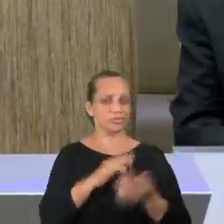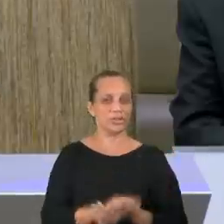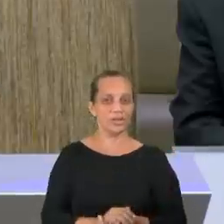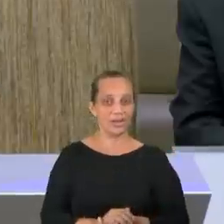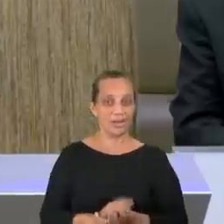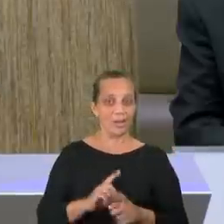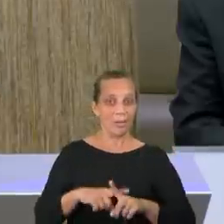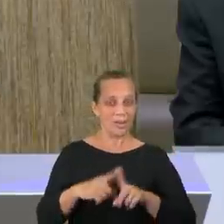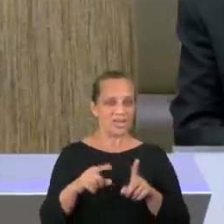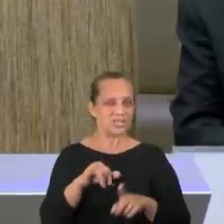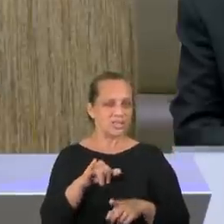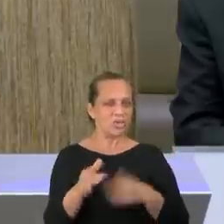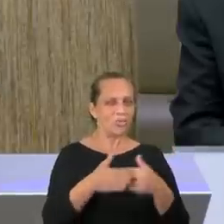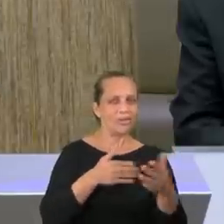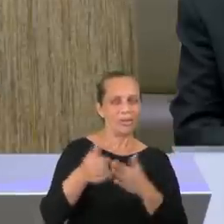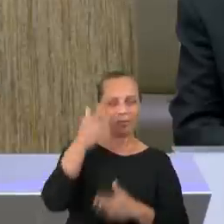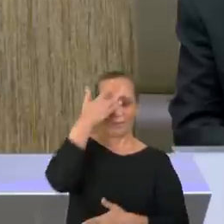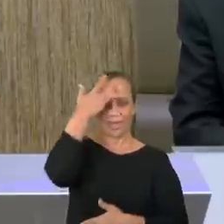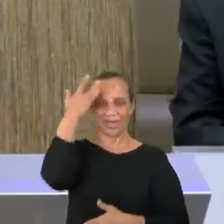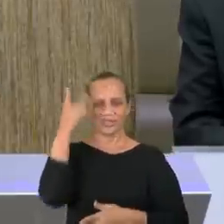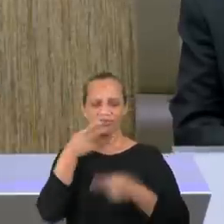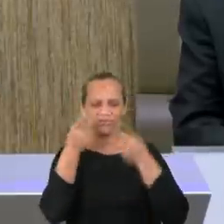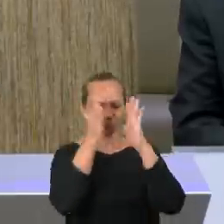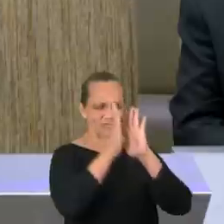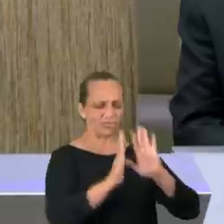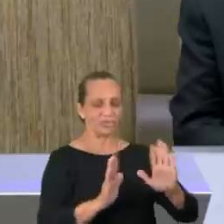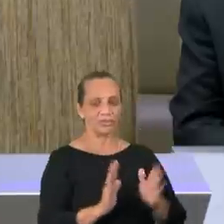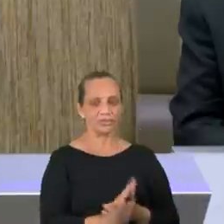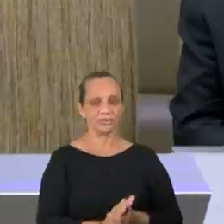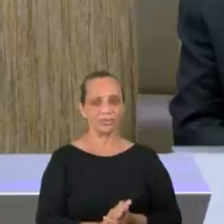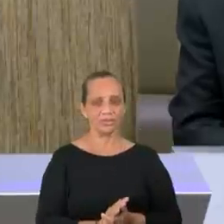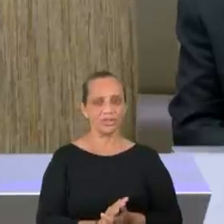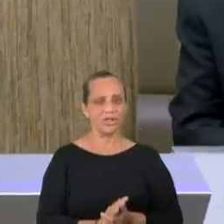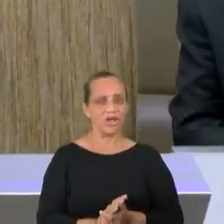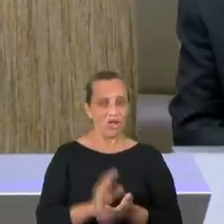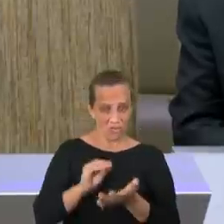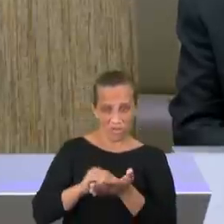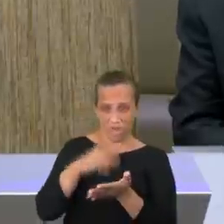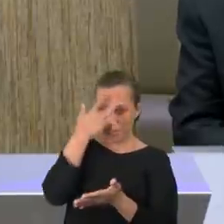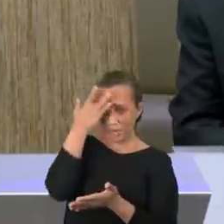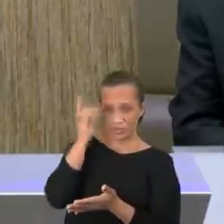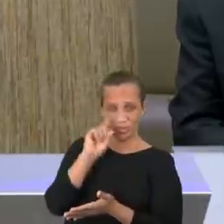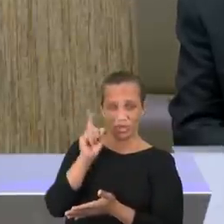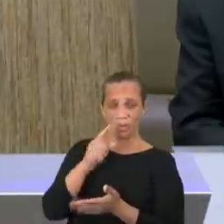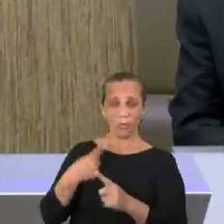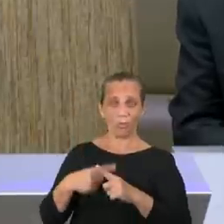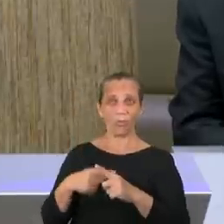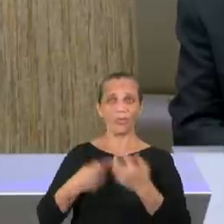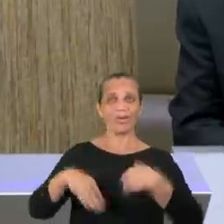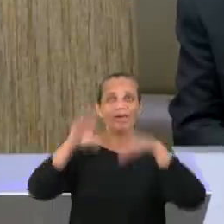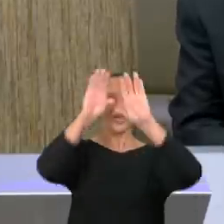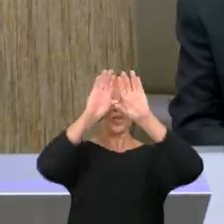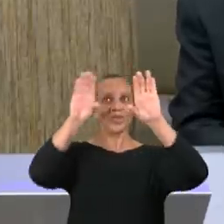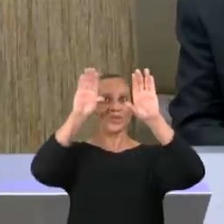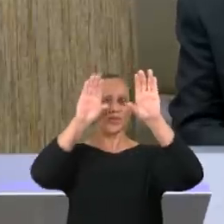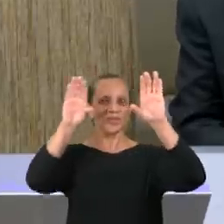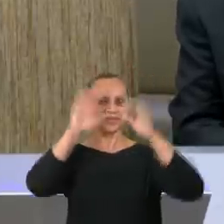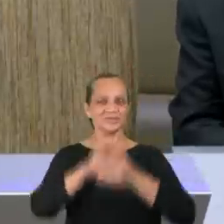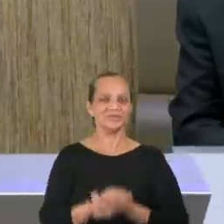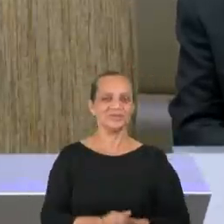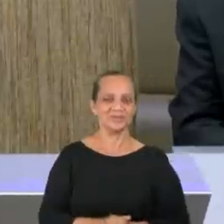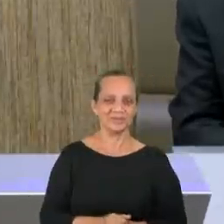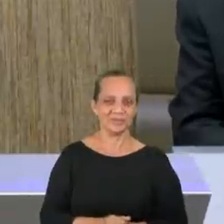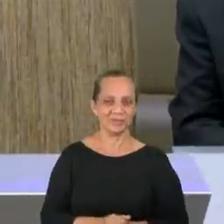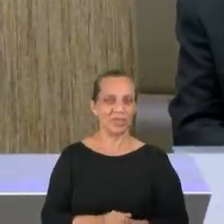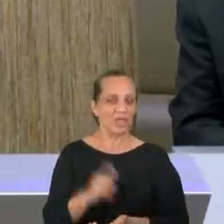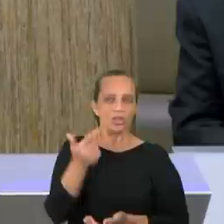Mas se qualquer pessoa, eu não adoro, eu não... Não vai faltar não, porque lá no céu, Diuturnamente, que lá não entendia, nem tem